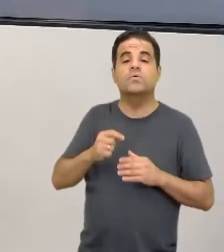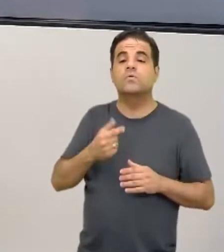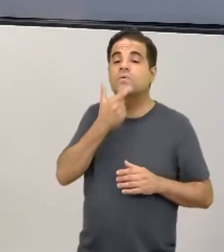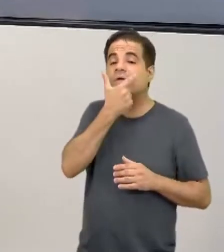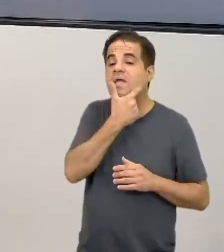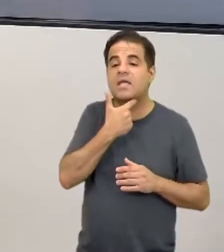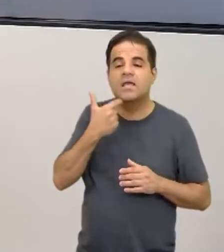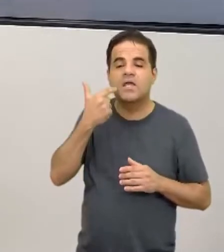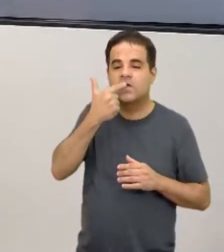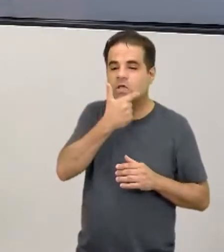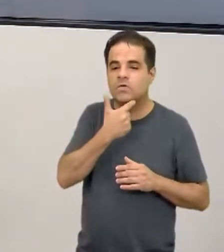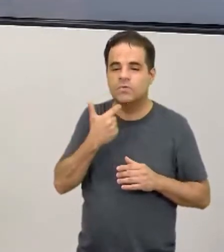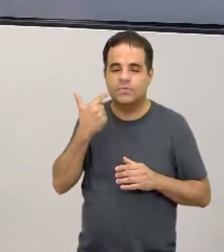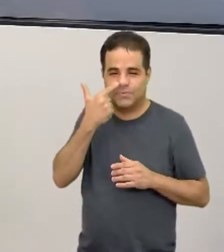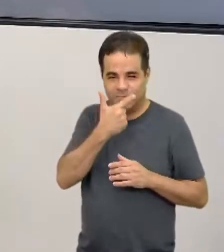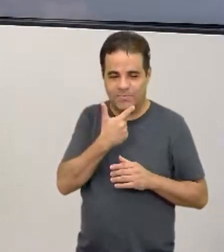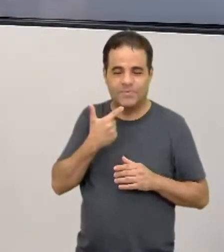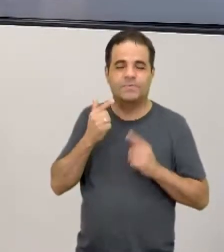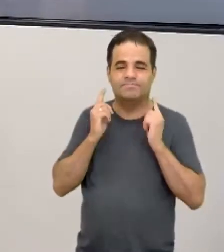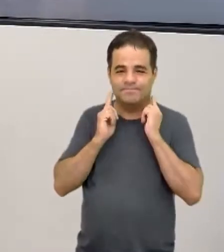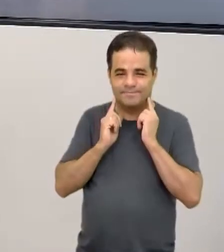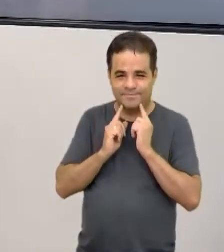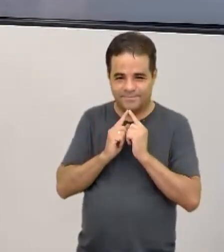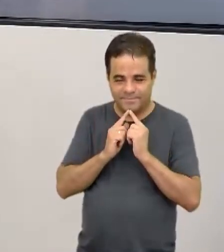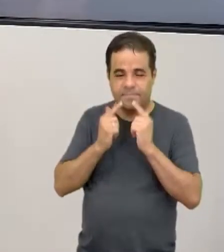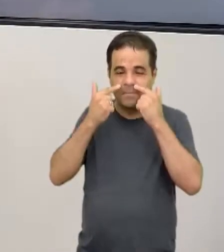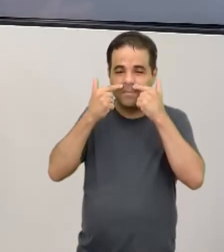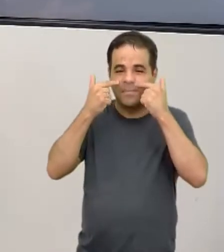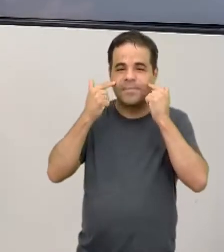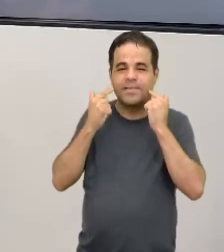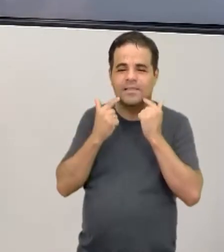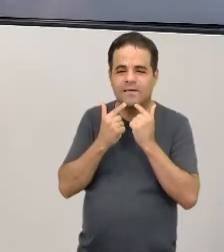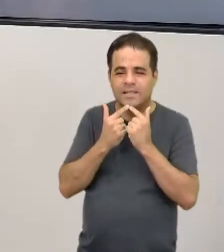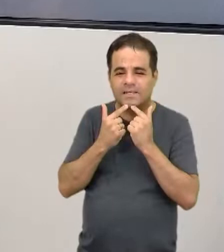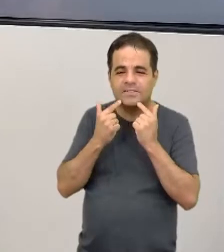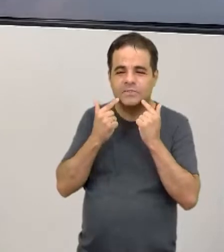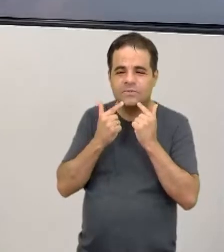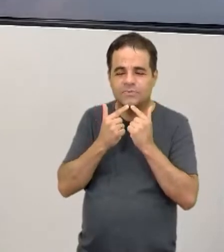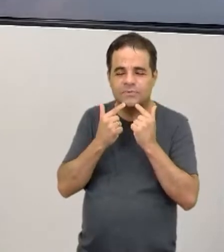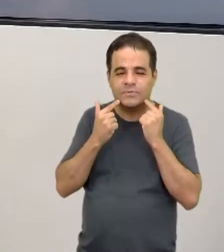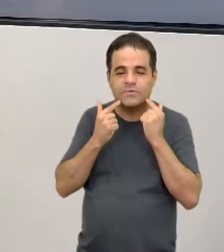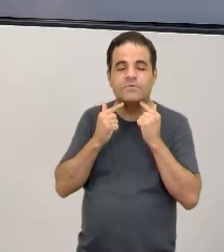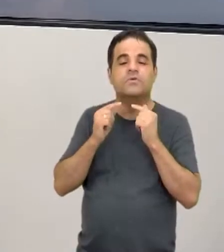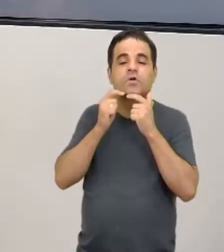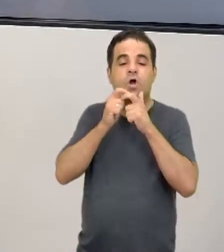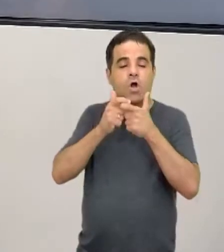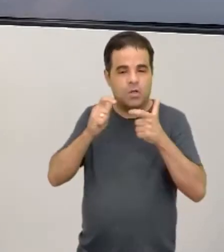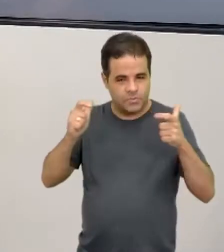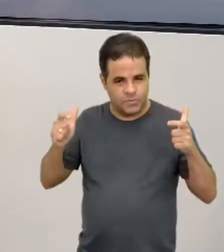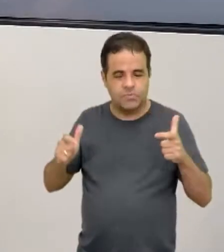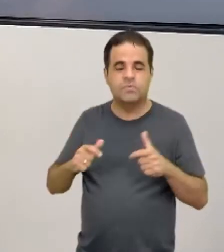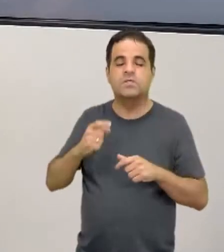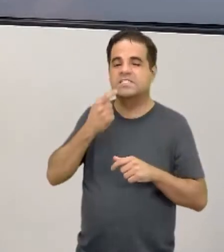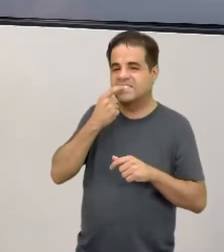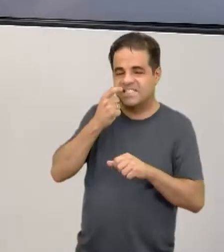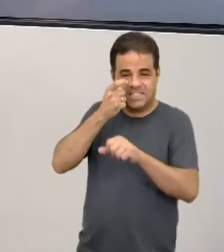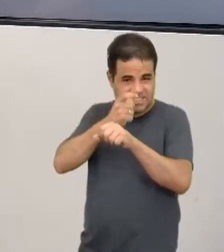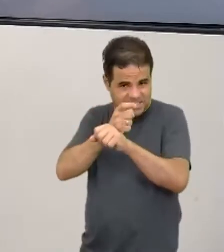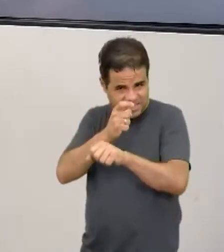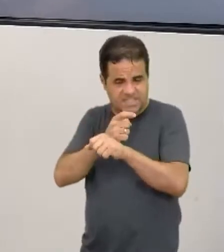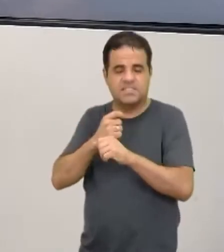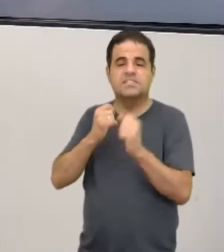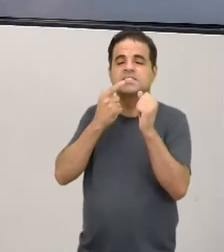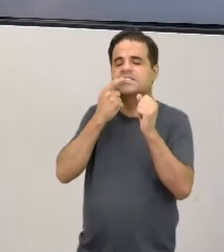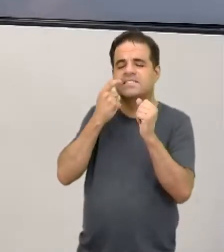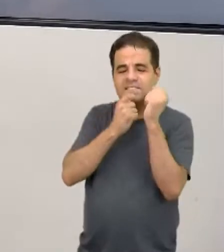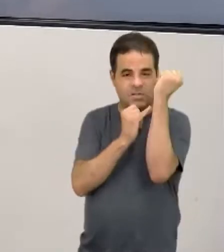a questão do maxilar. Então, esse queixo, esse maxilar, toda essa estrutura óssea, por exemplo, aqui que